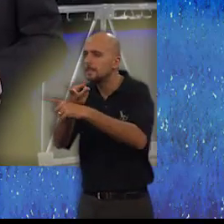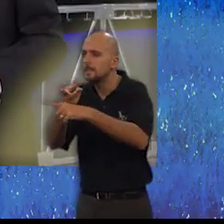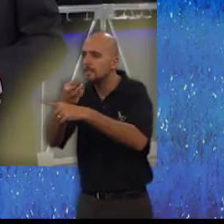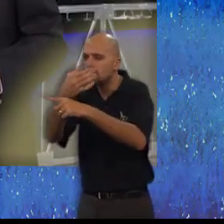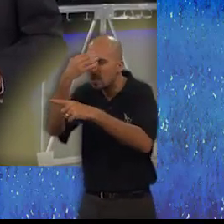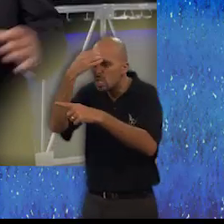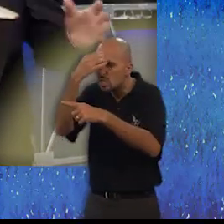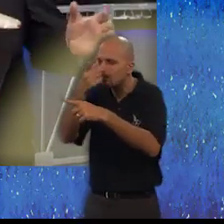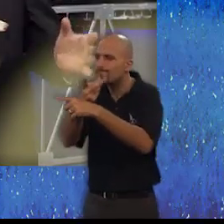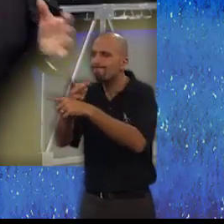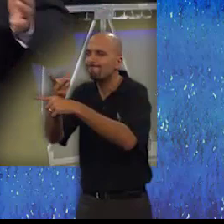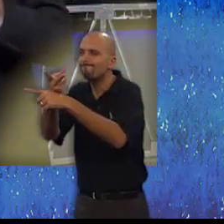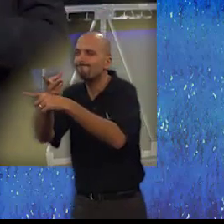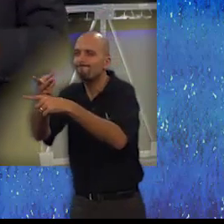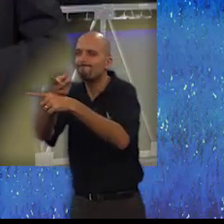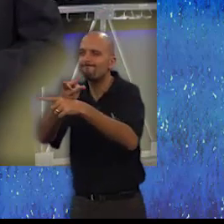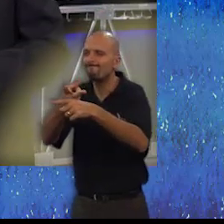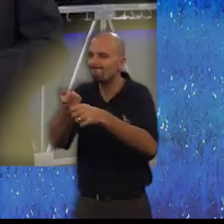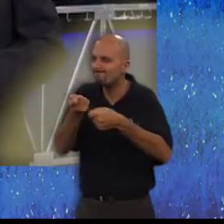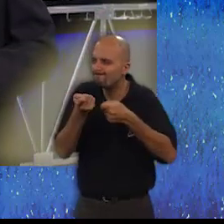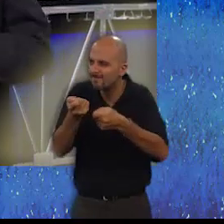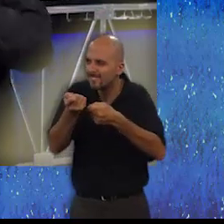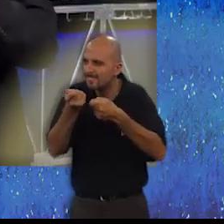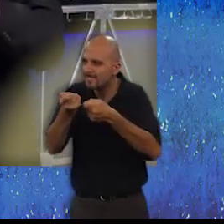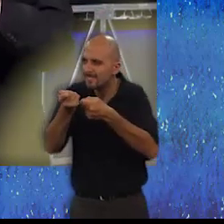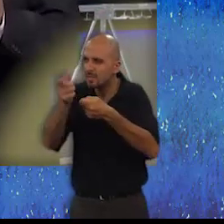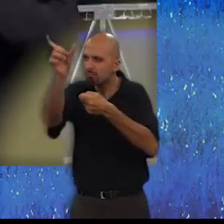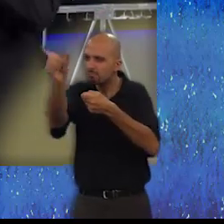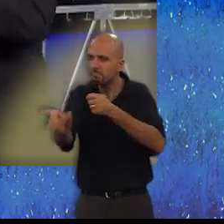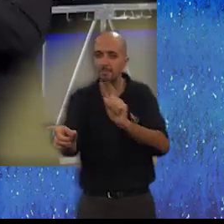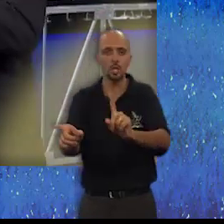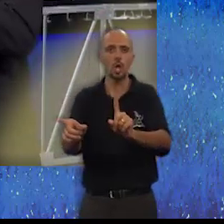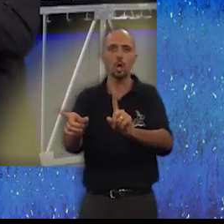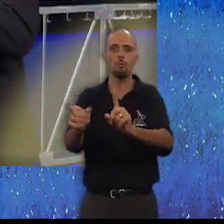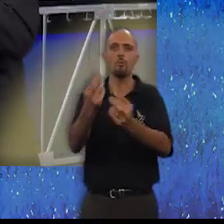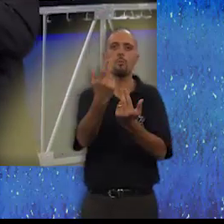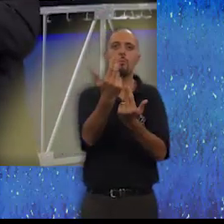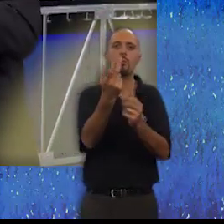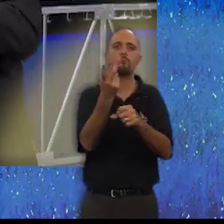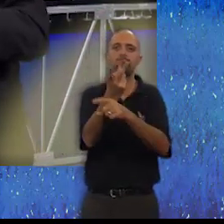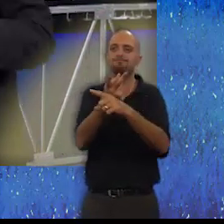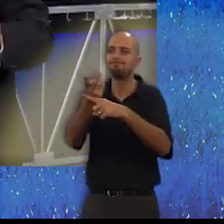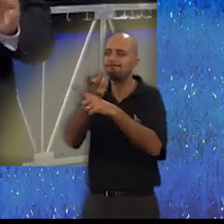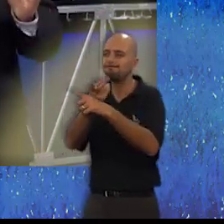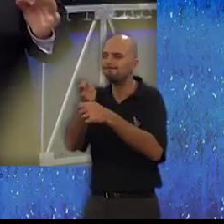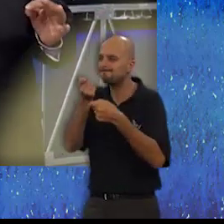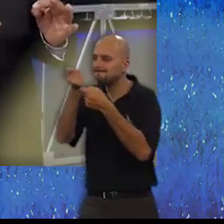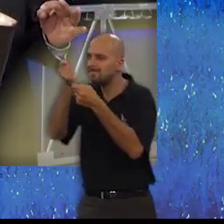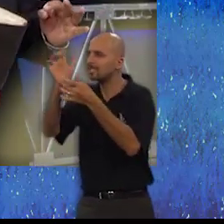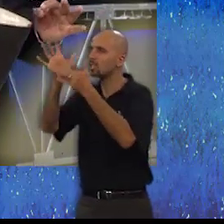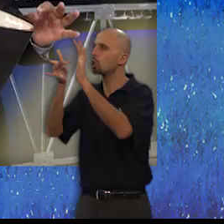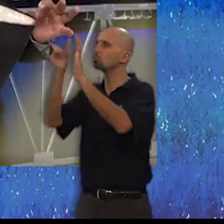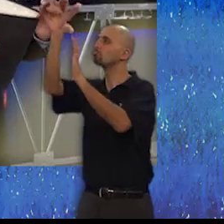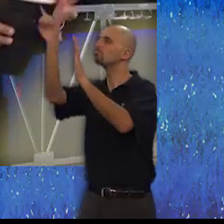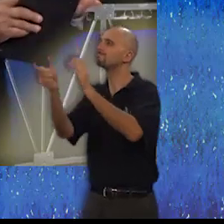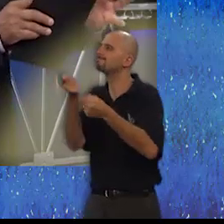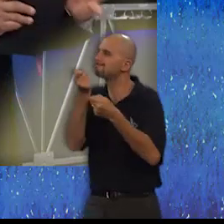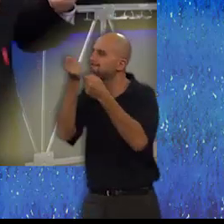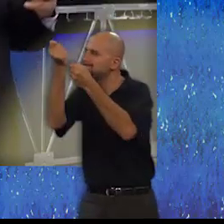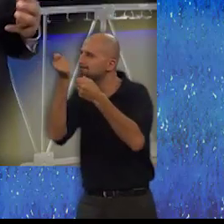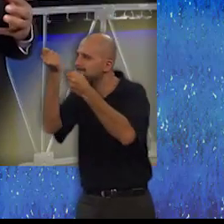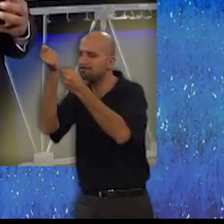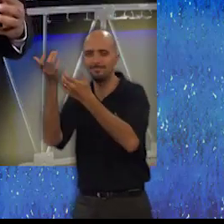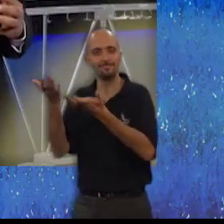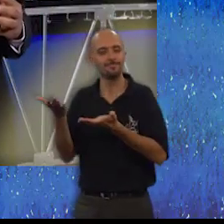cristãos, nem está perseguindo a igreja, a pessoa está perseguindo a Jesus. Por isso que Jesus diz assim, por que